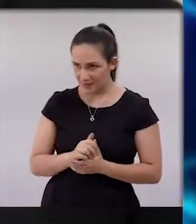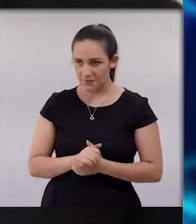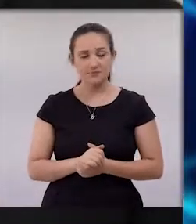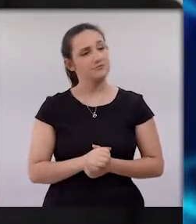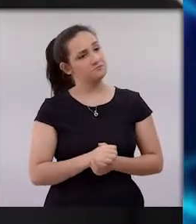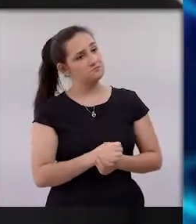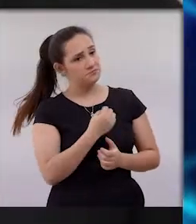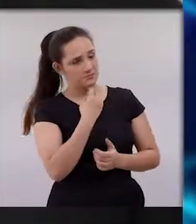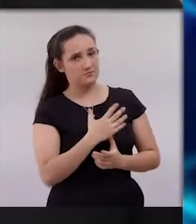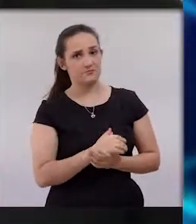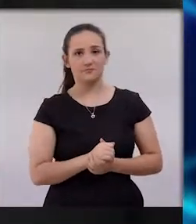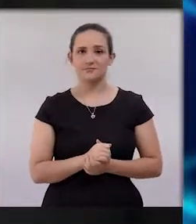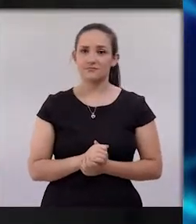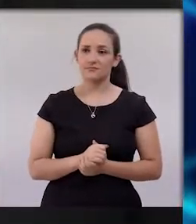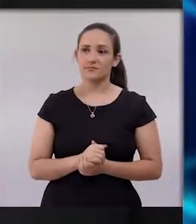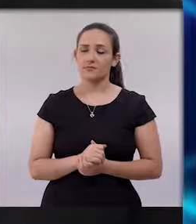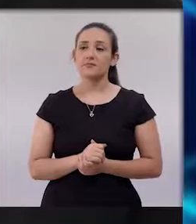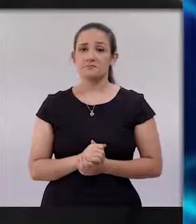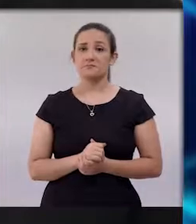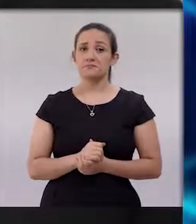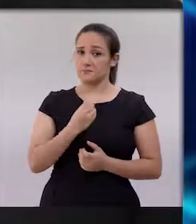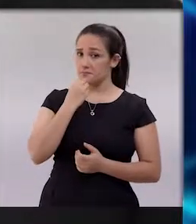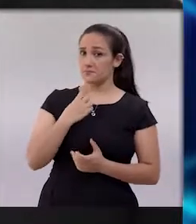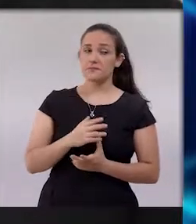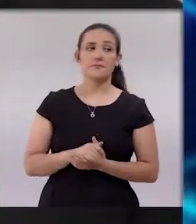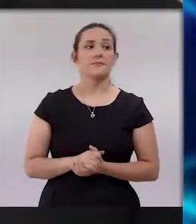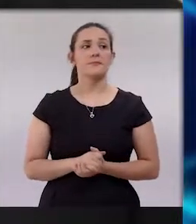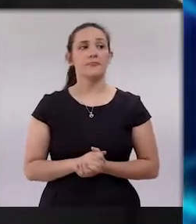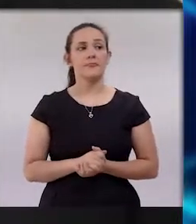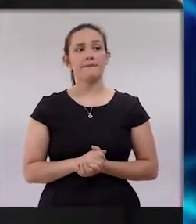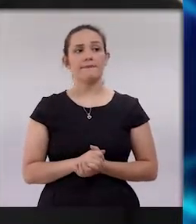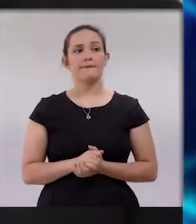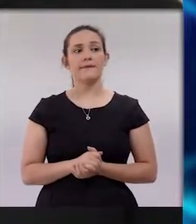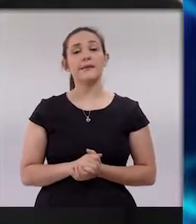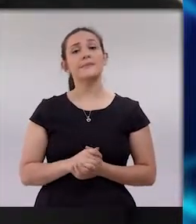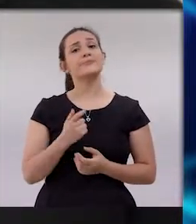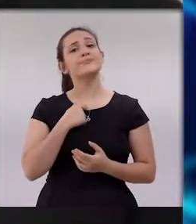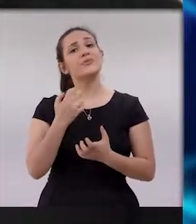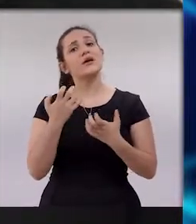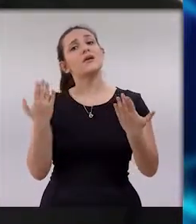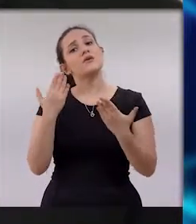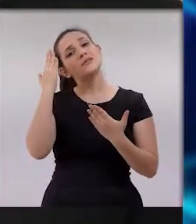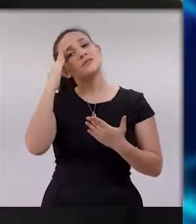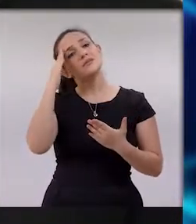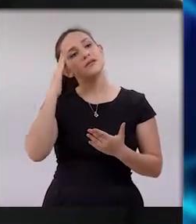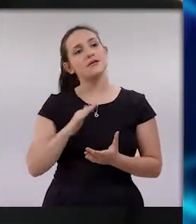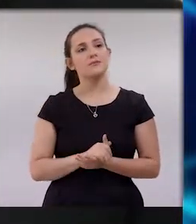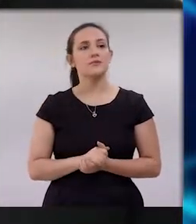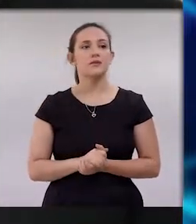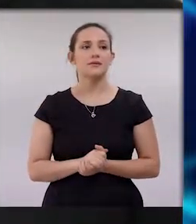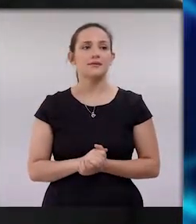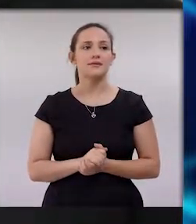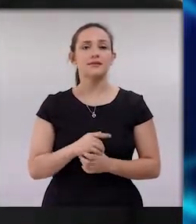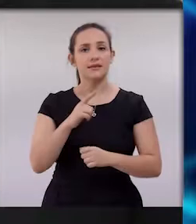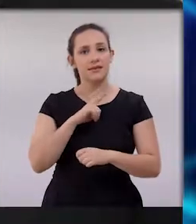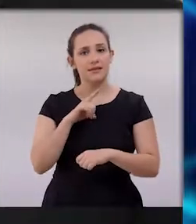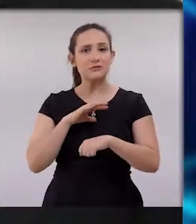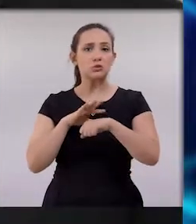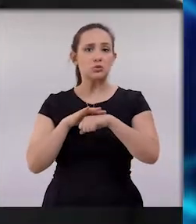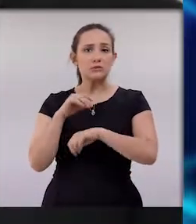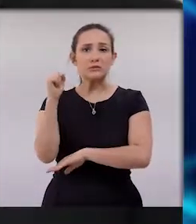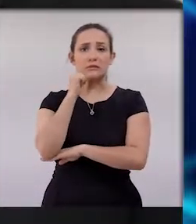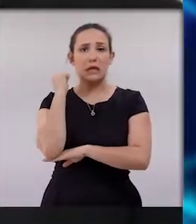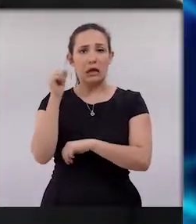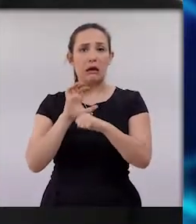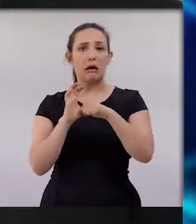Tudo bem? Tudo. Como é que você está? Tudo ótimo. Eu gostaria de saber, agora